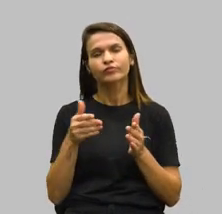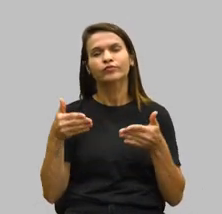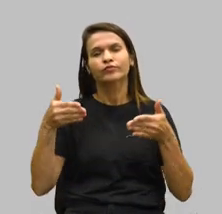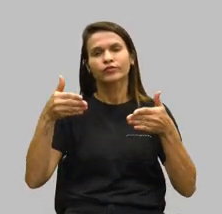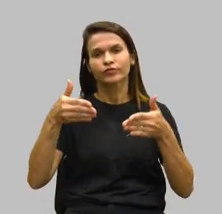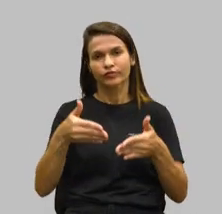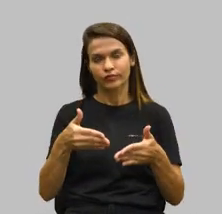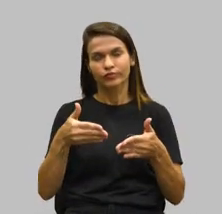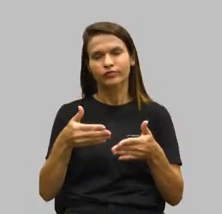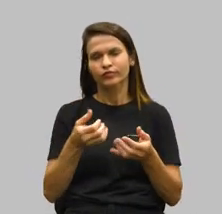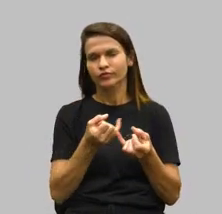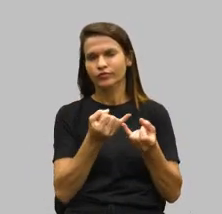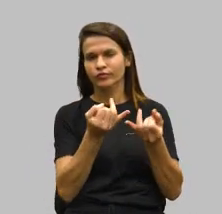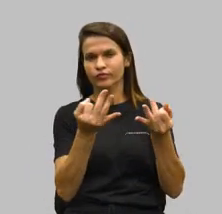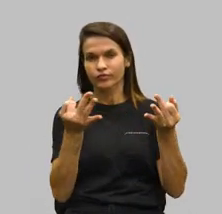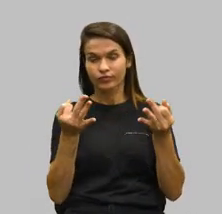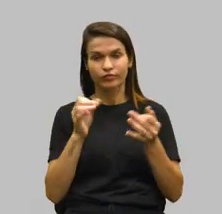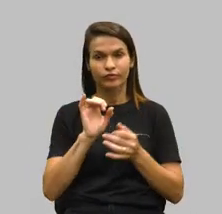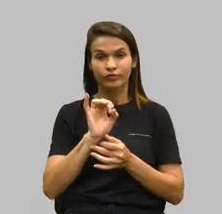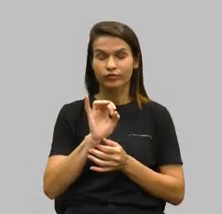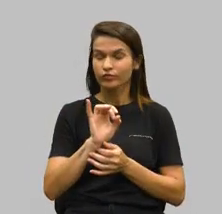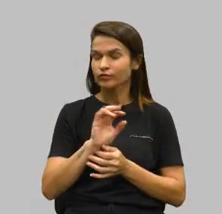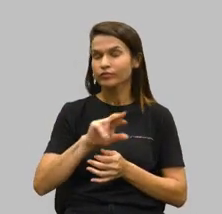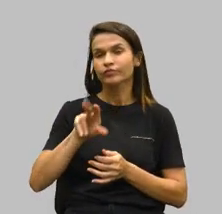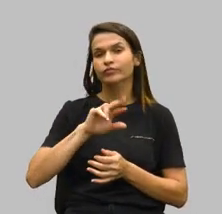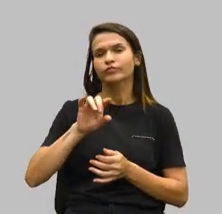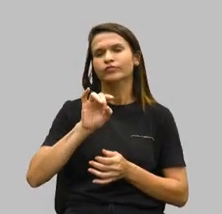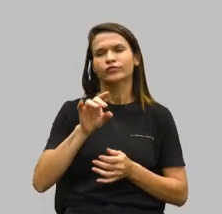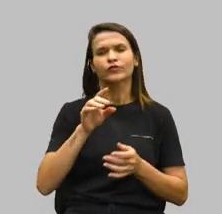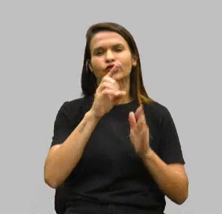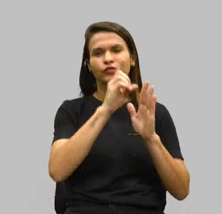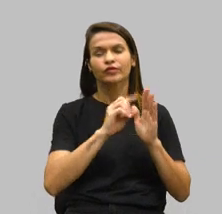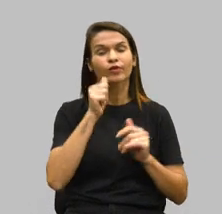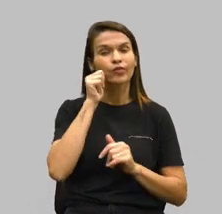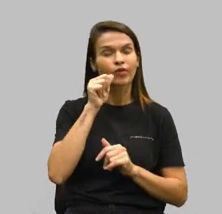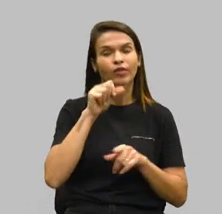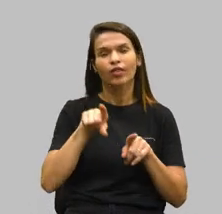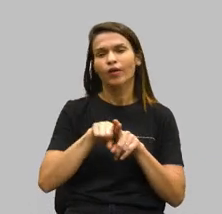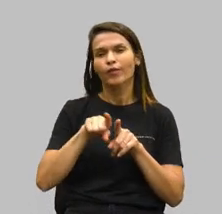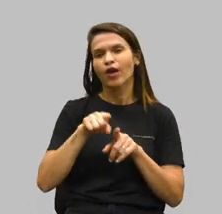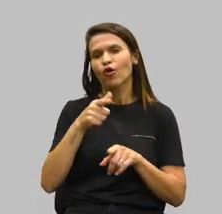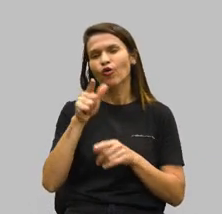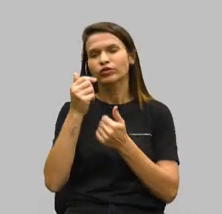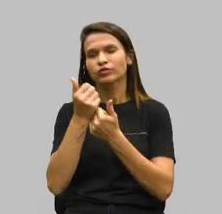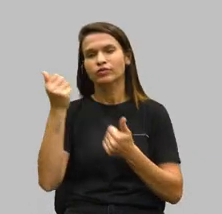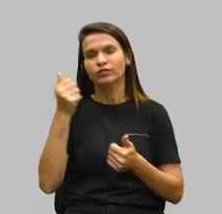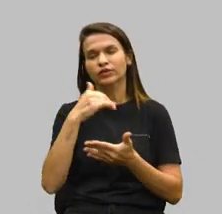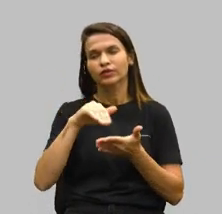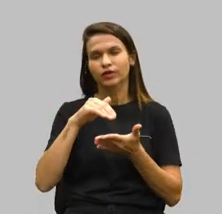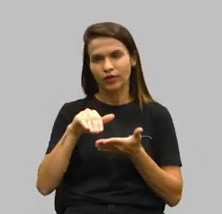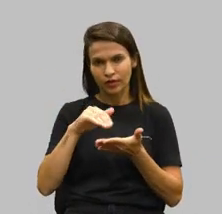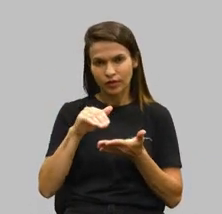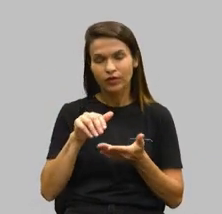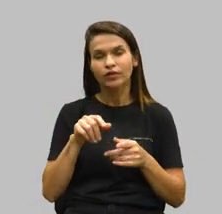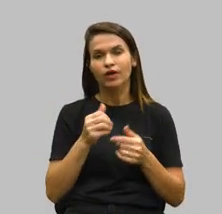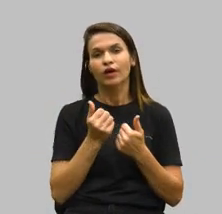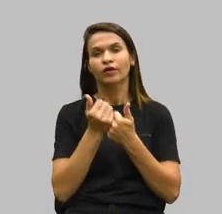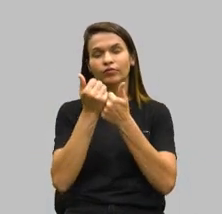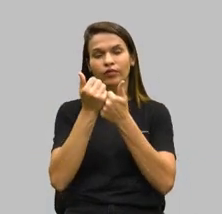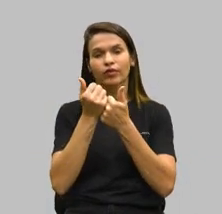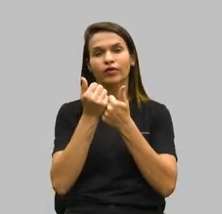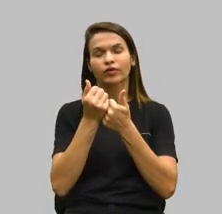em diversas não somente no direito das mulheres mas também em outras subsecretarias envolvidas e eu trago